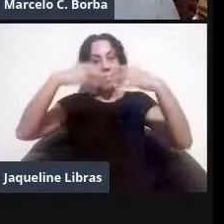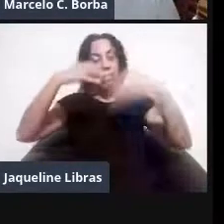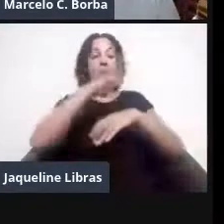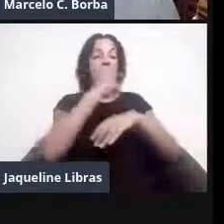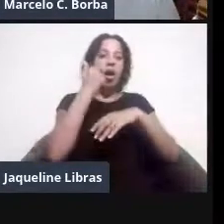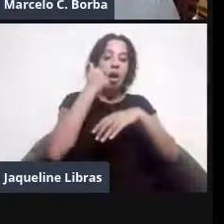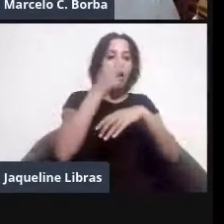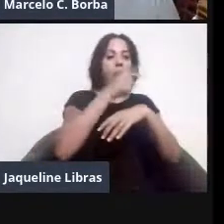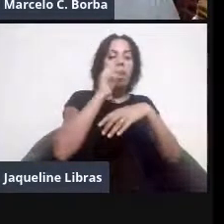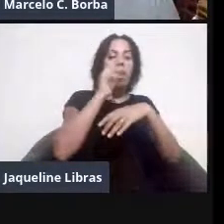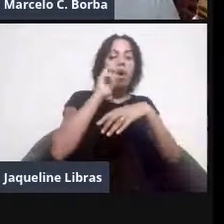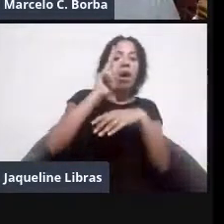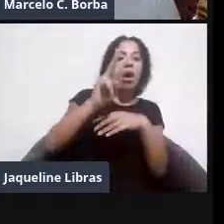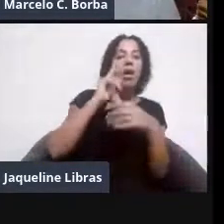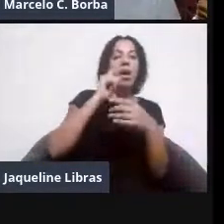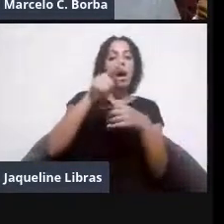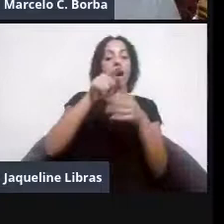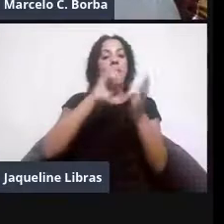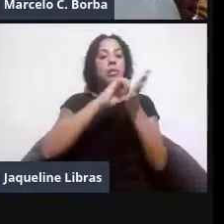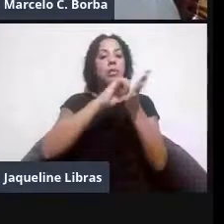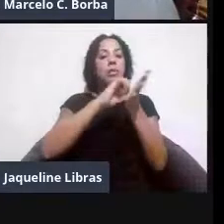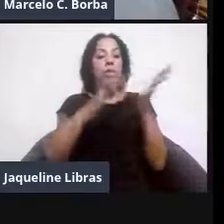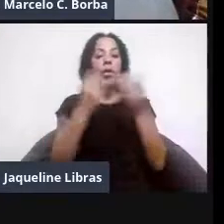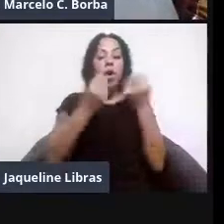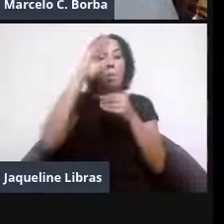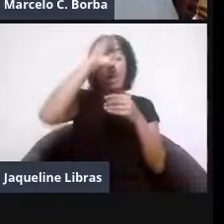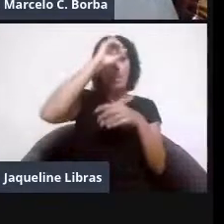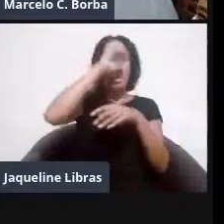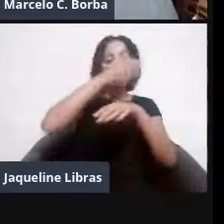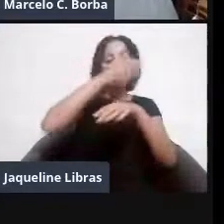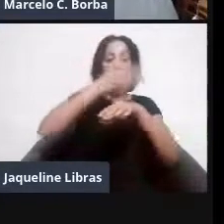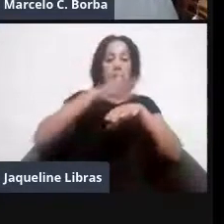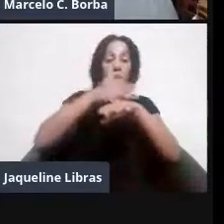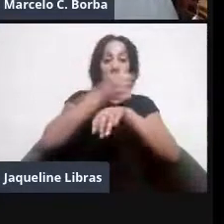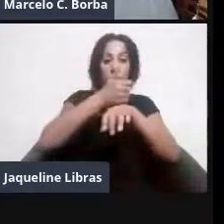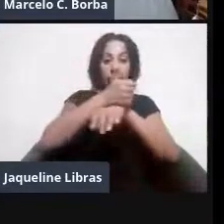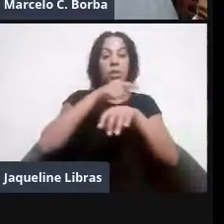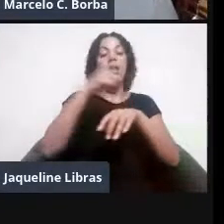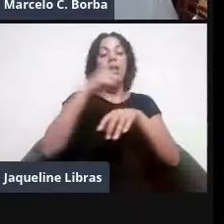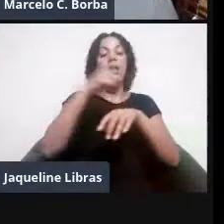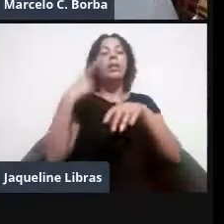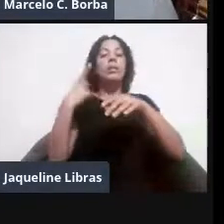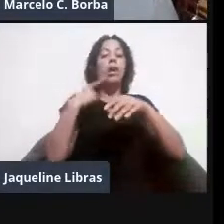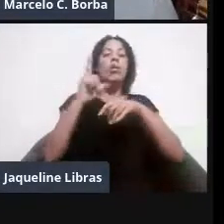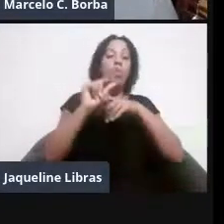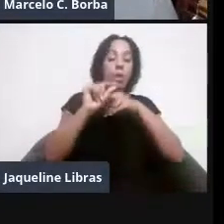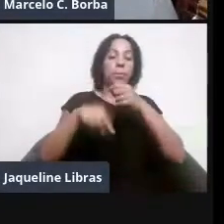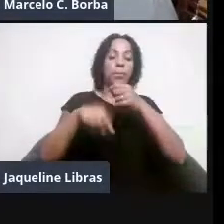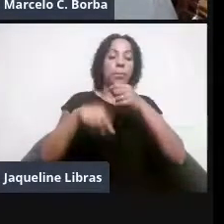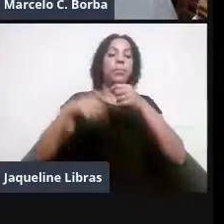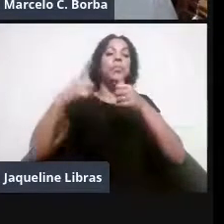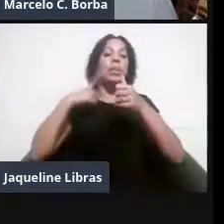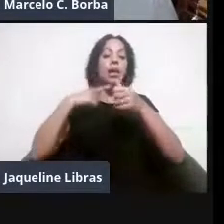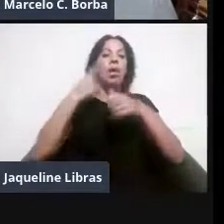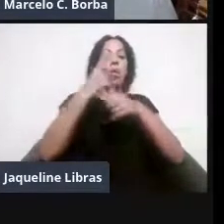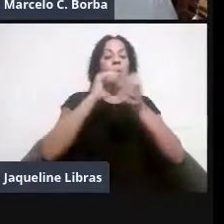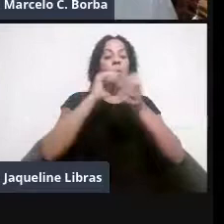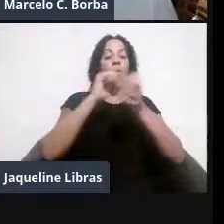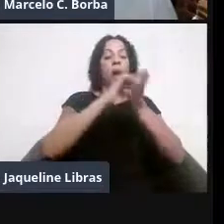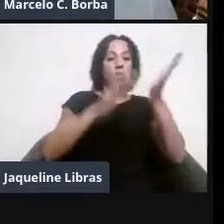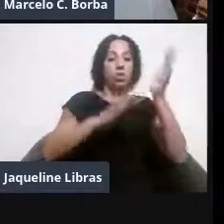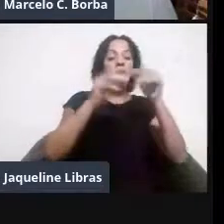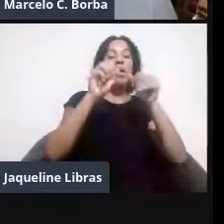vocês observam que as tarefas de aprendizagem profissional, elas são compostas por uma tarefa matemática